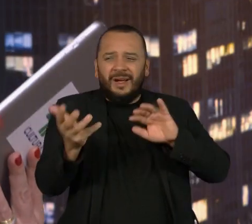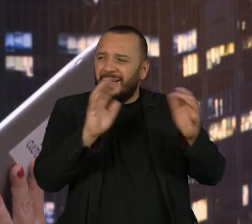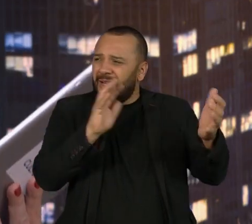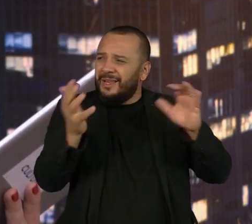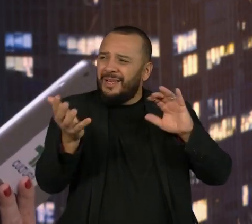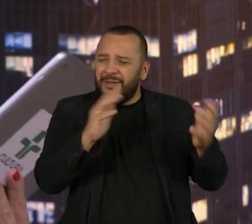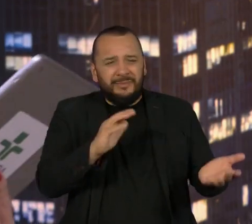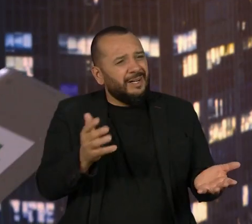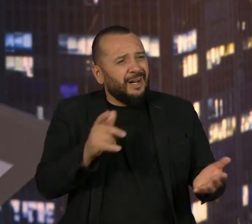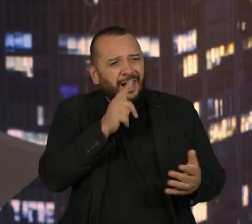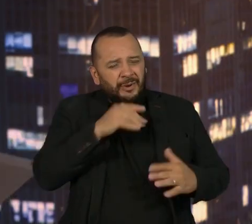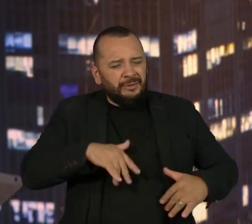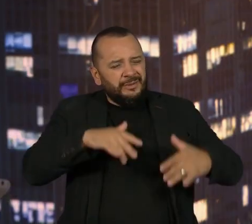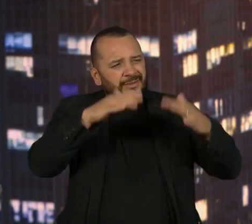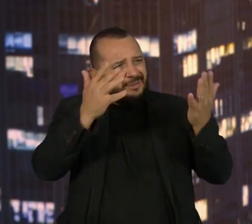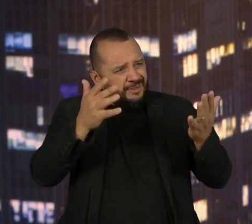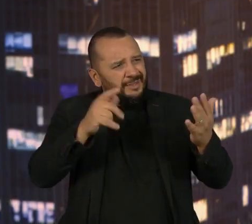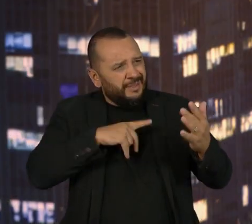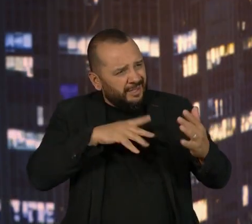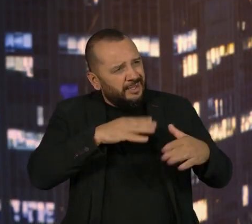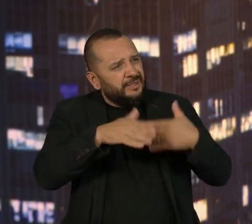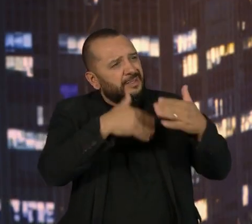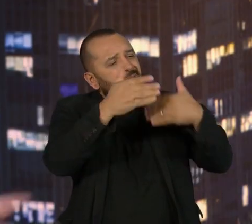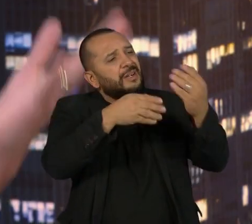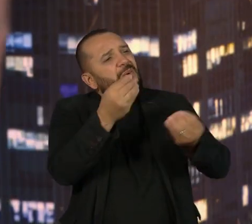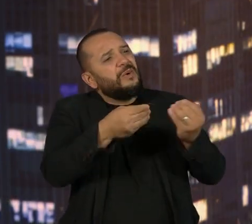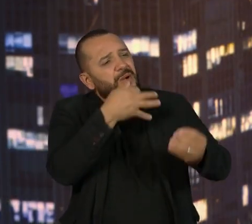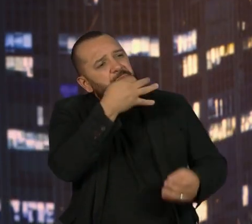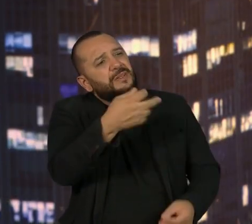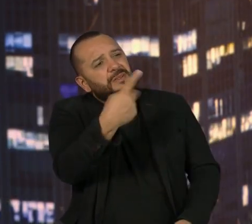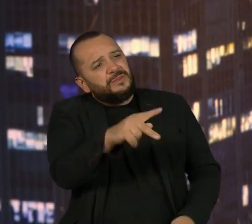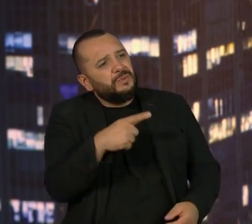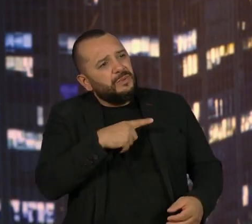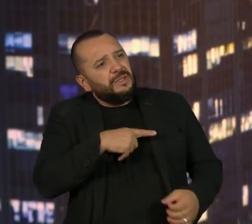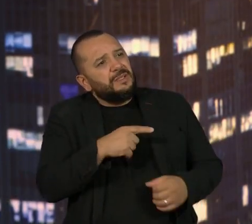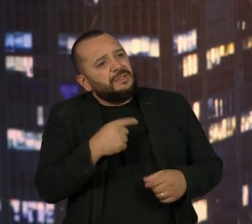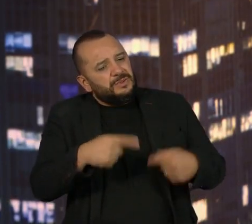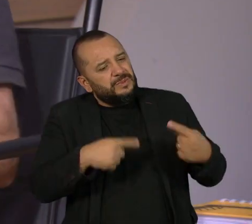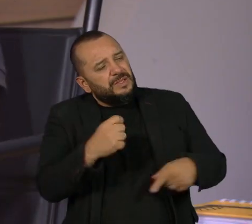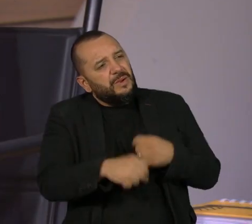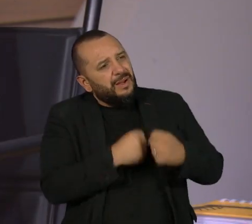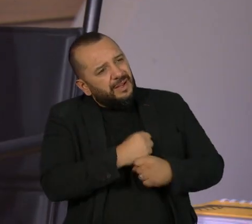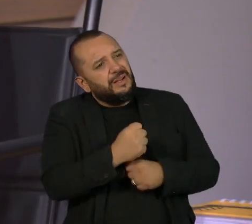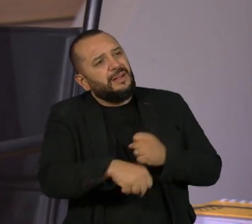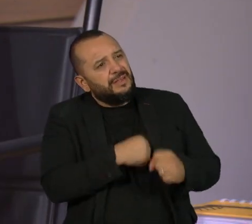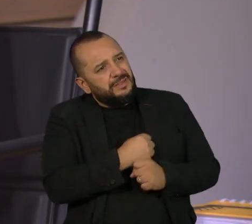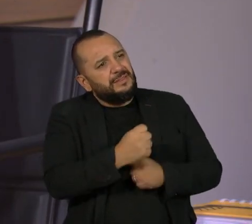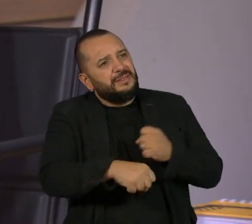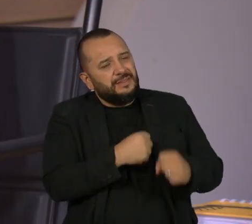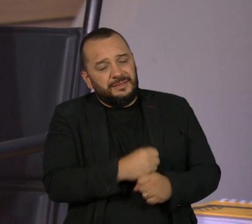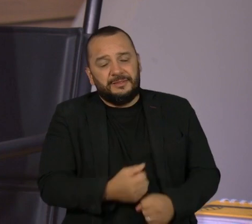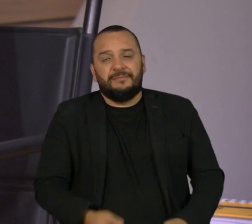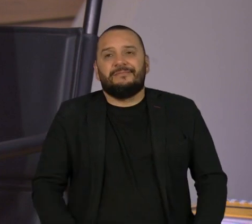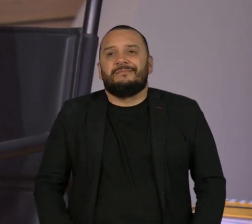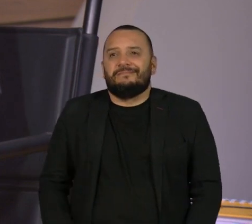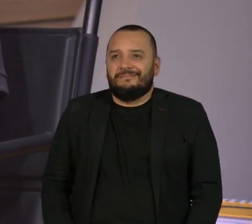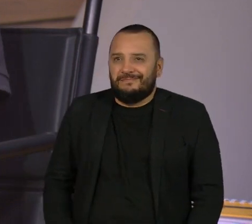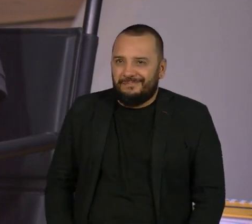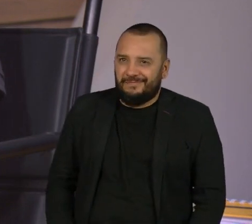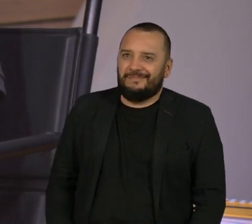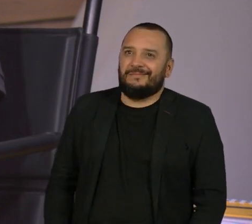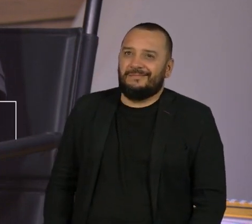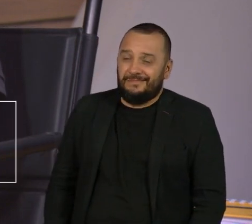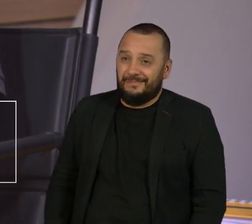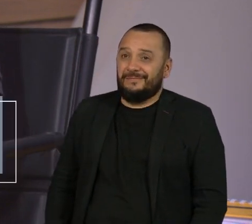continua inundando. A gente tem avançado? Como é que você vê essas discussões anuais? Bom, é uma torre de Babel. Nós estamos falando